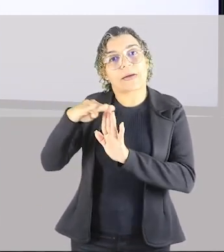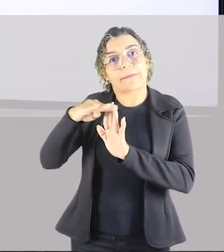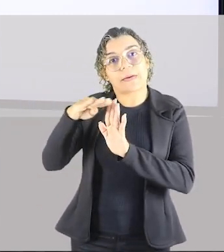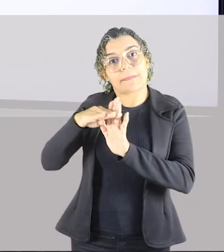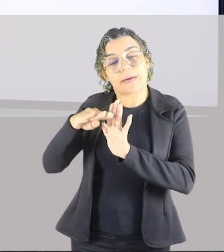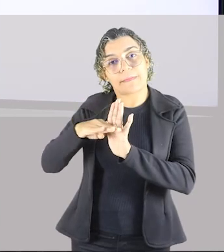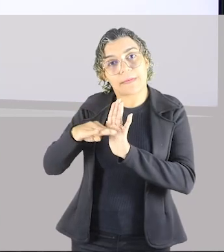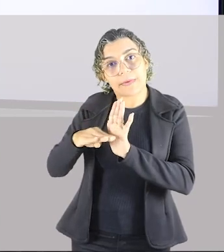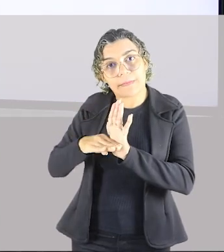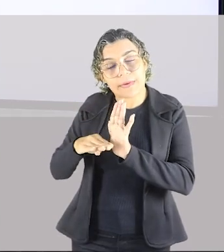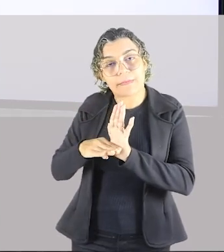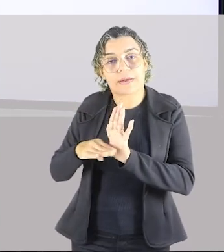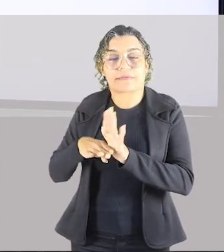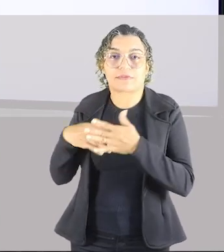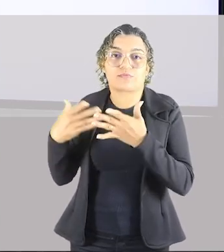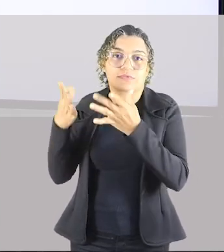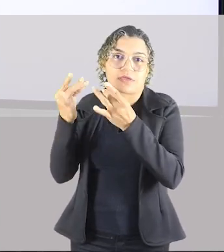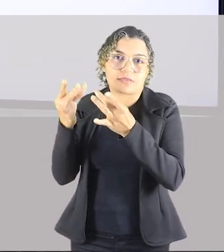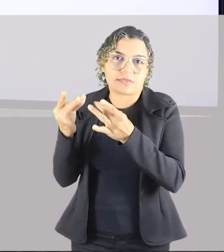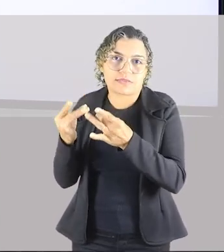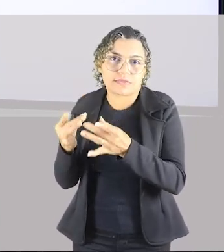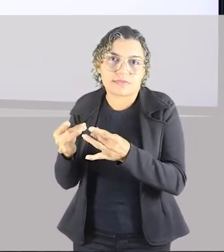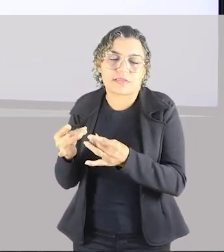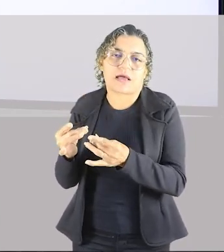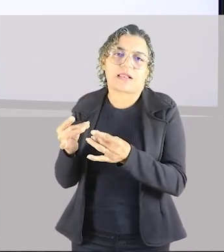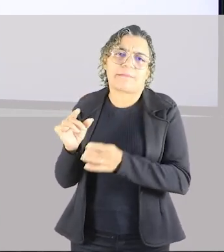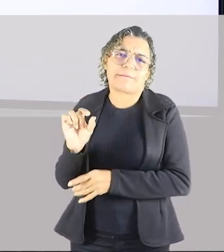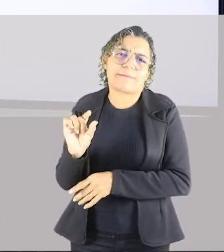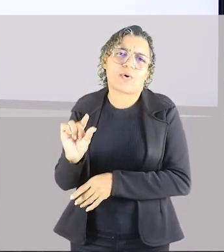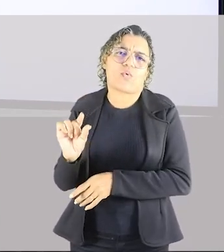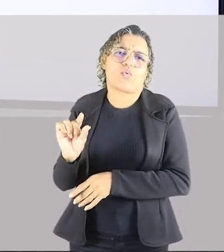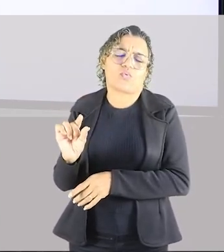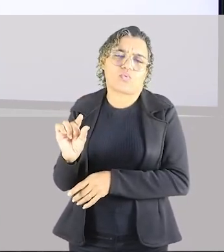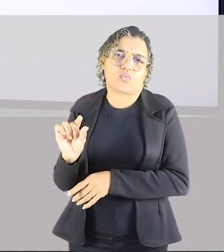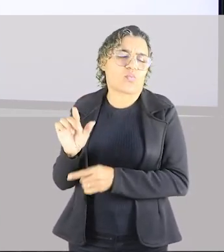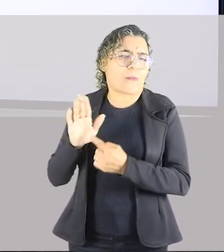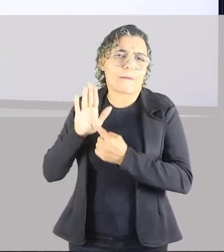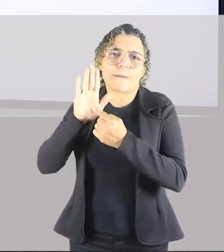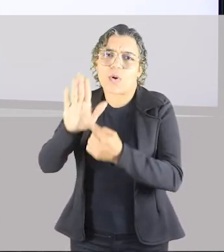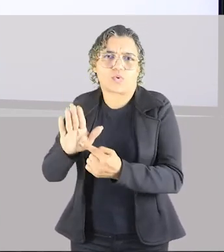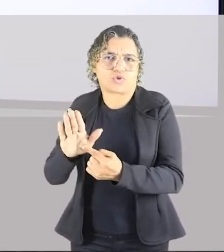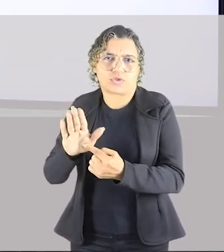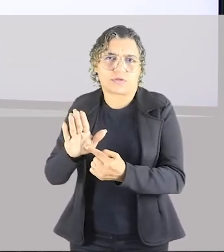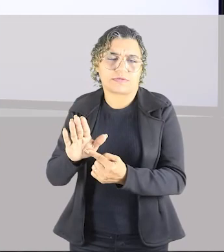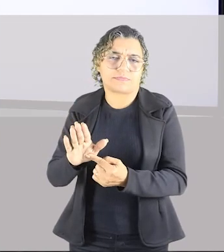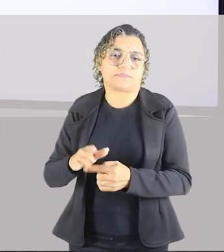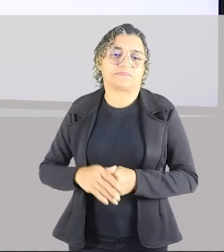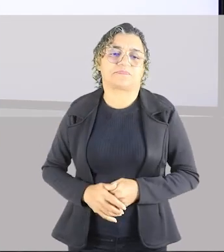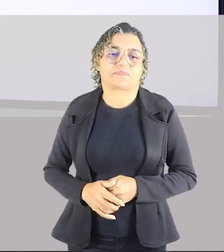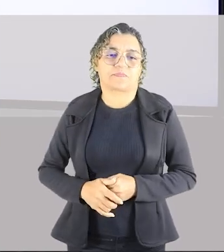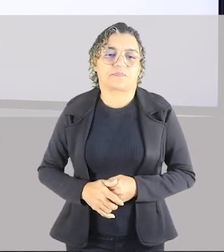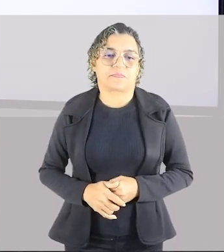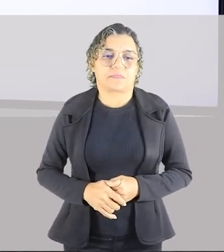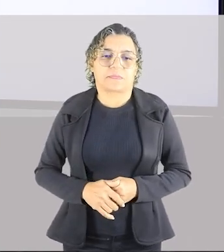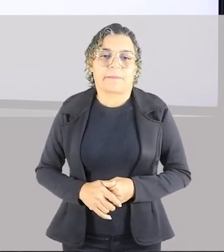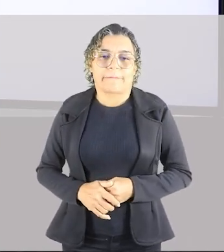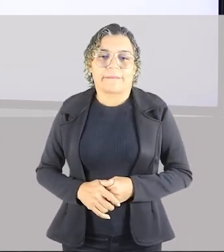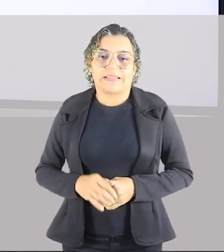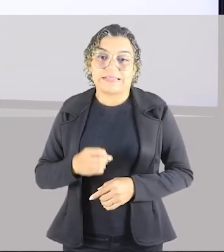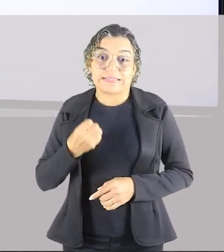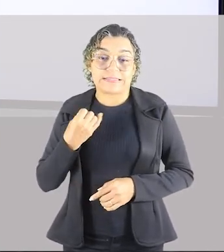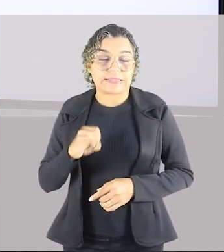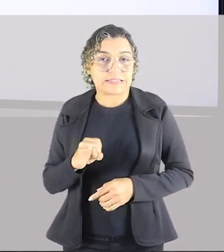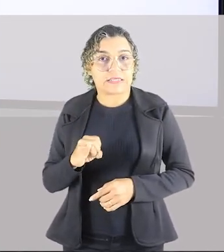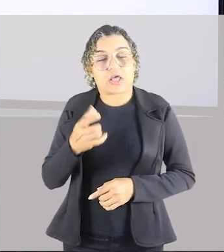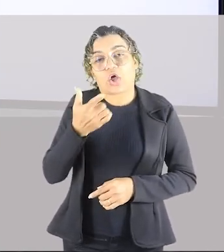quantidade de detalhes que eu vou conseguir evidenciar. Não aparecem muitos detalhes. Resultado, gente. Se eu não